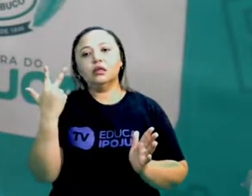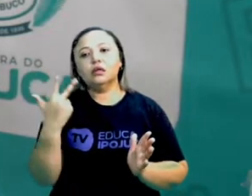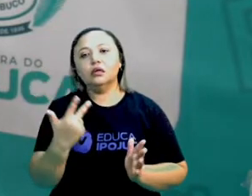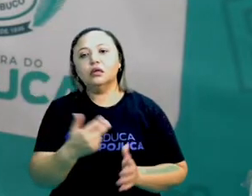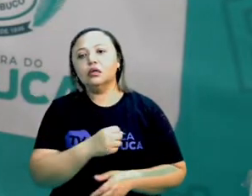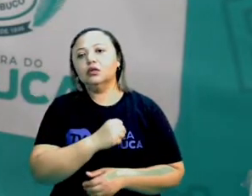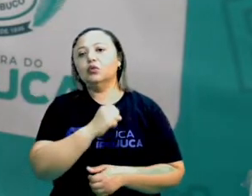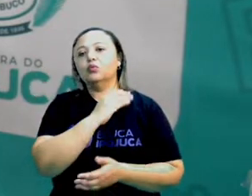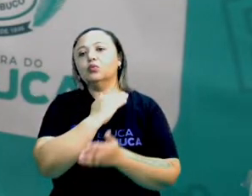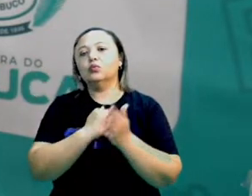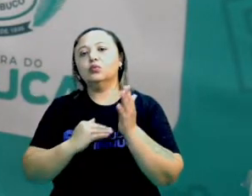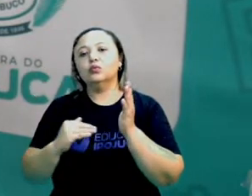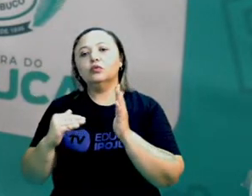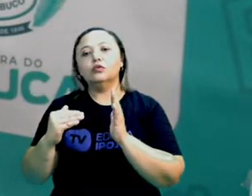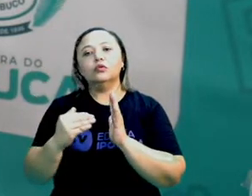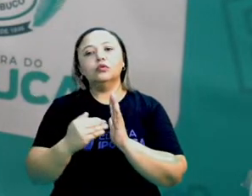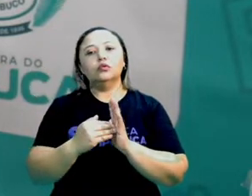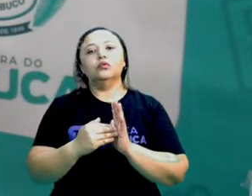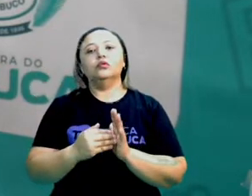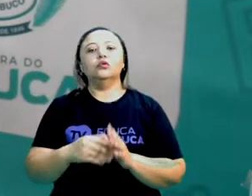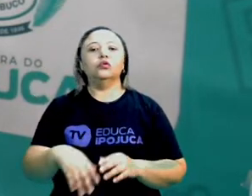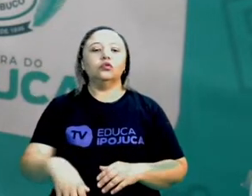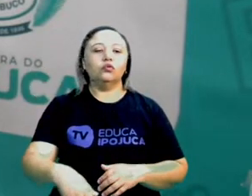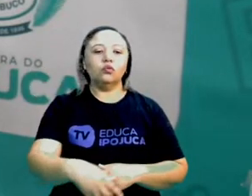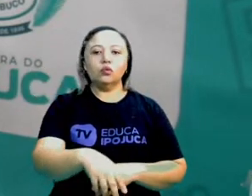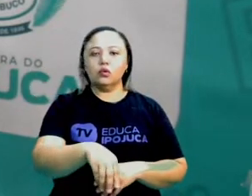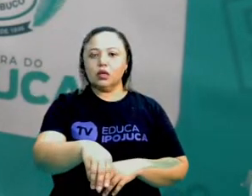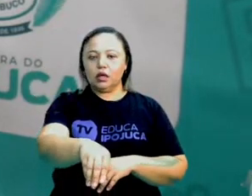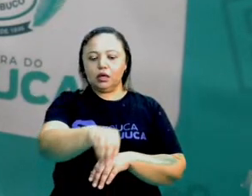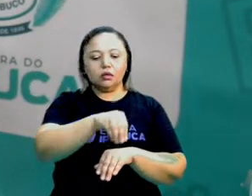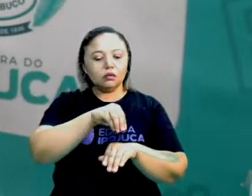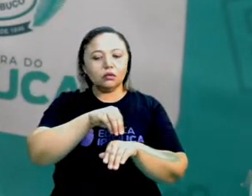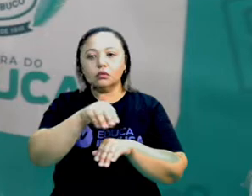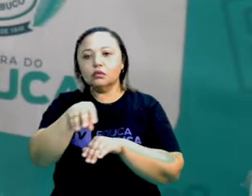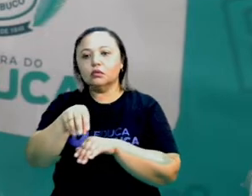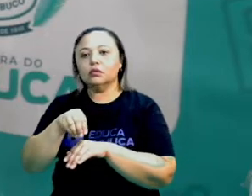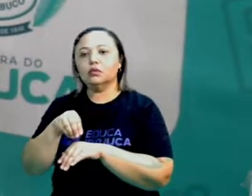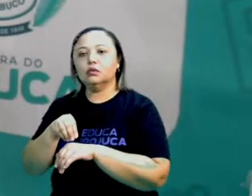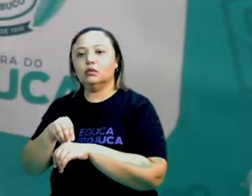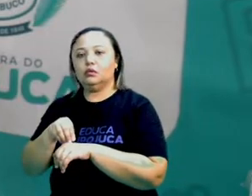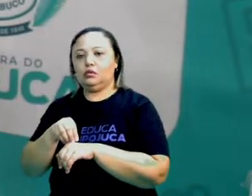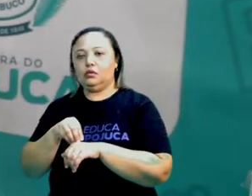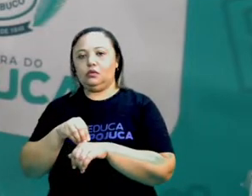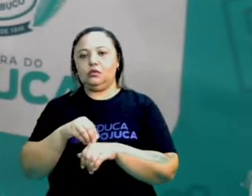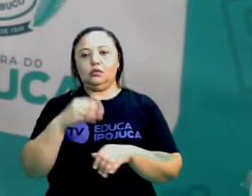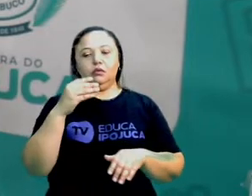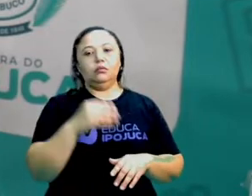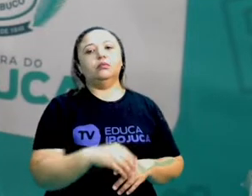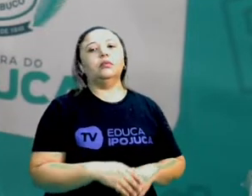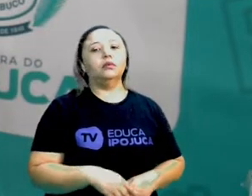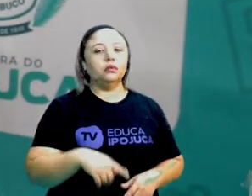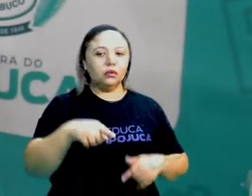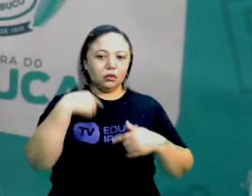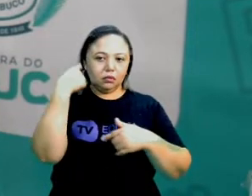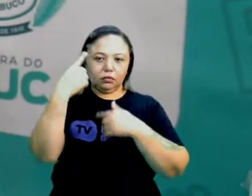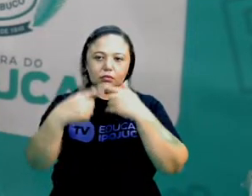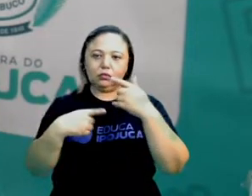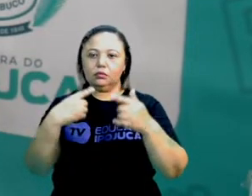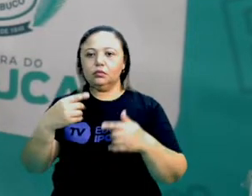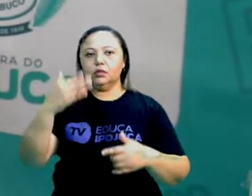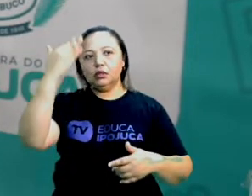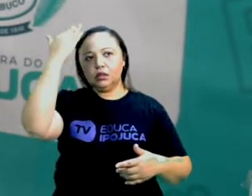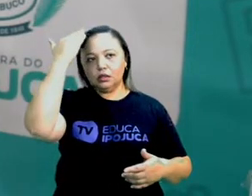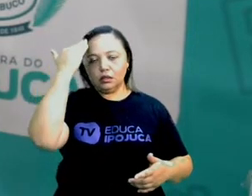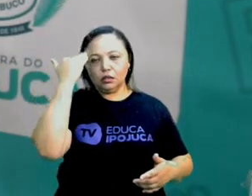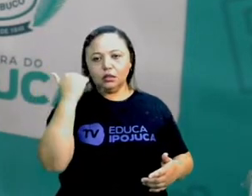isso é coletado das informações da saúde, né? daquele órgão lá, onde cada pessoa que